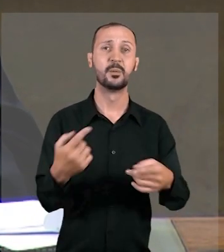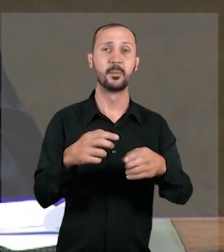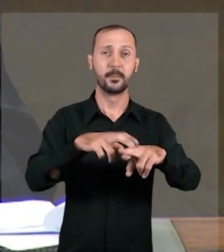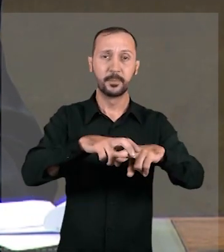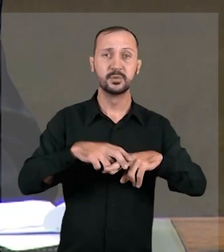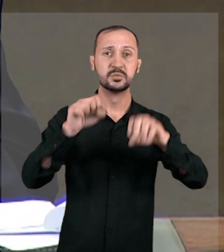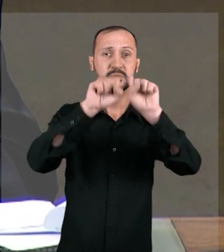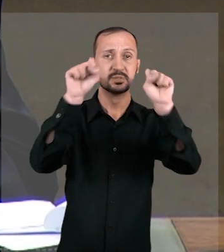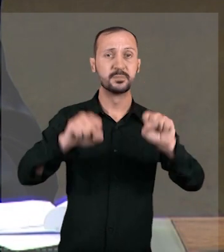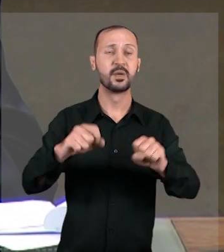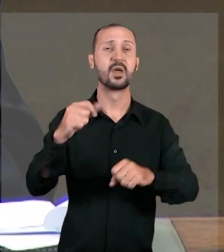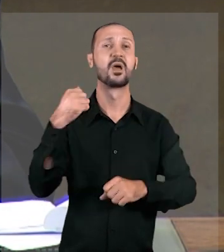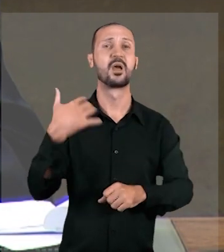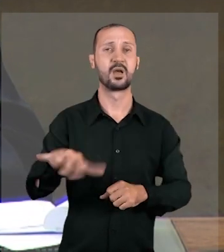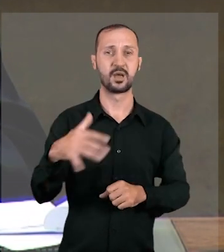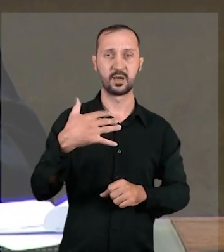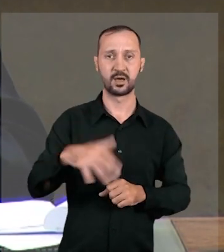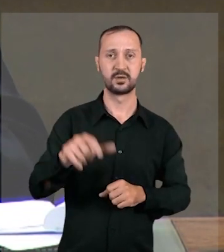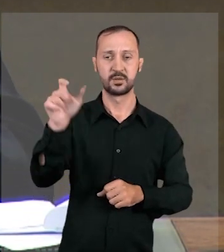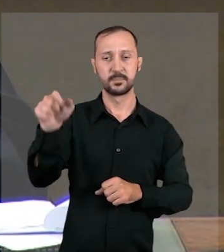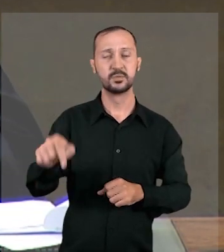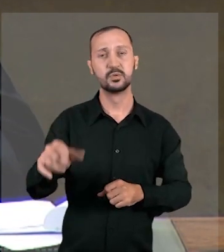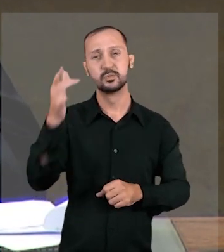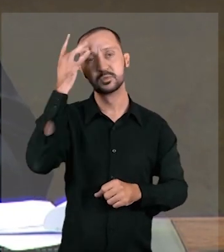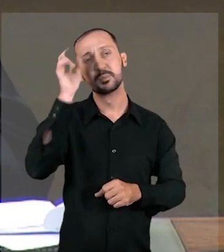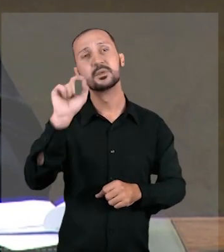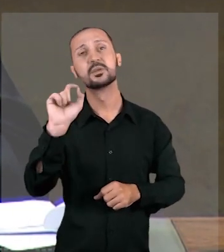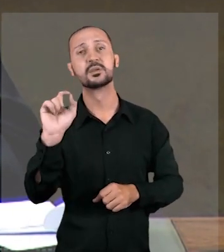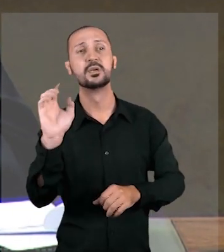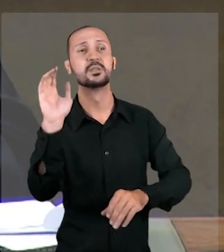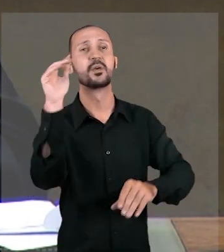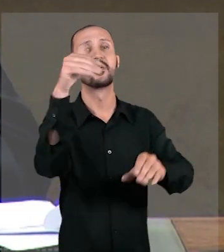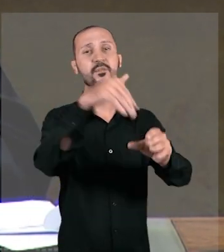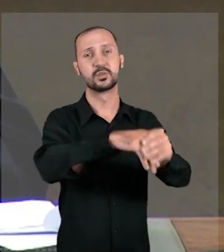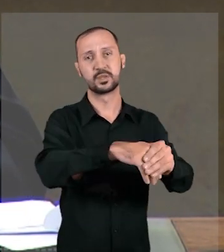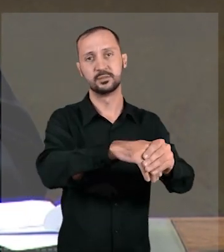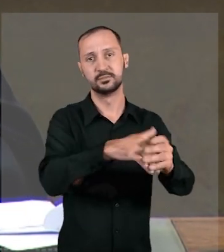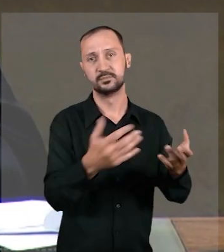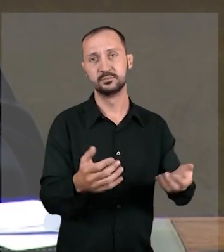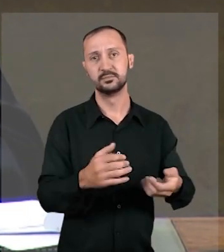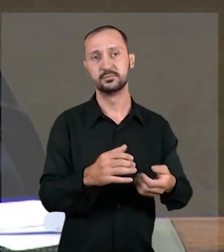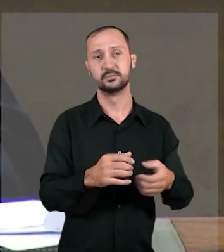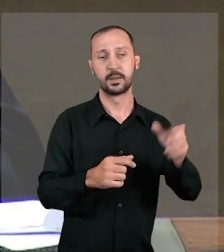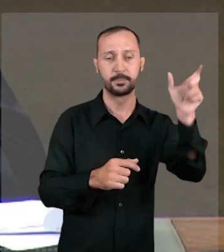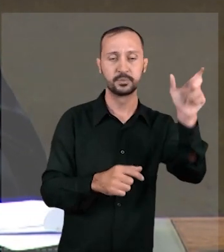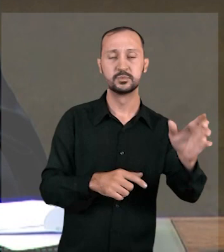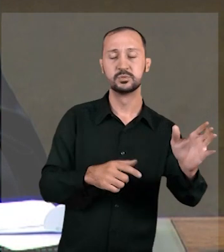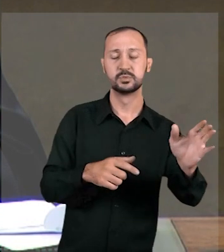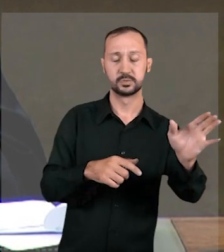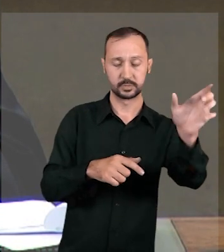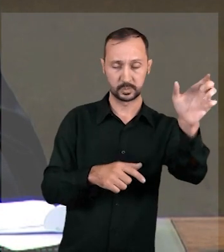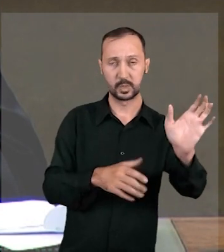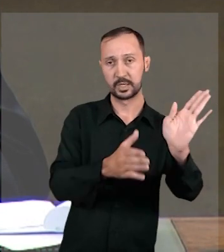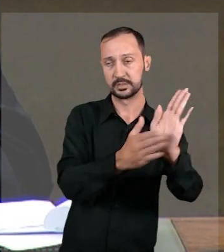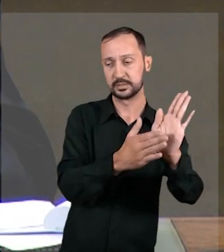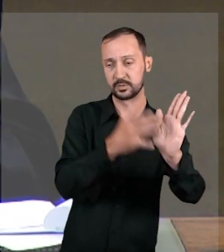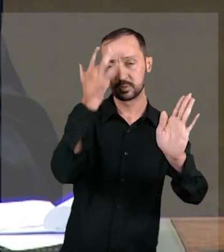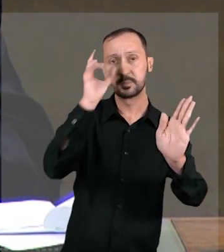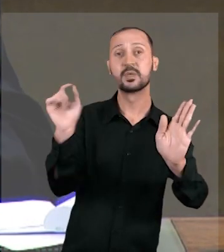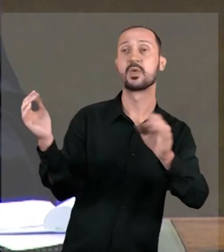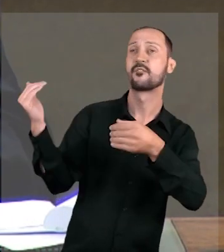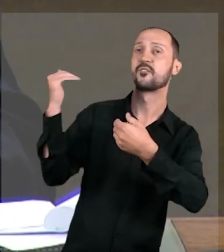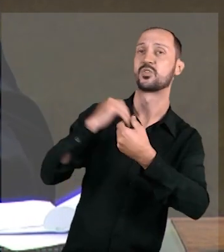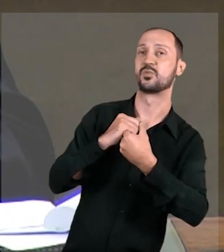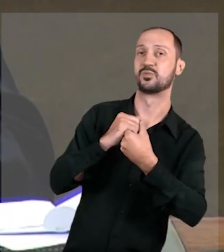sistema é muito caro, o eleitor não sabe quem ele está elegendo, o candidato não sabe por quem ele foi eleito,